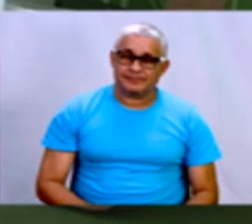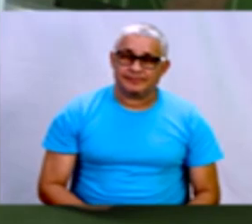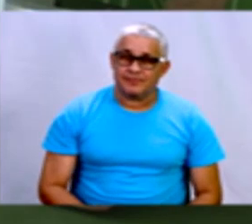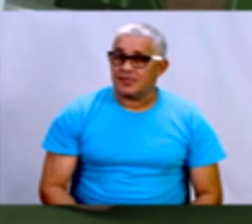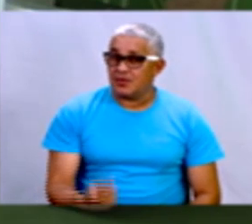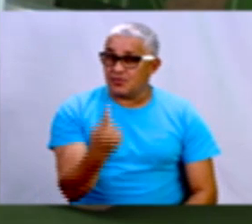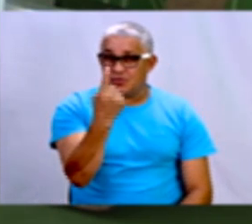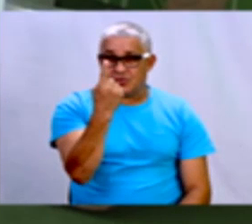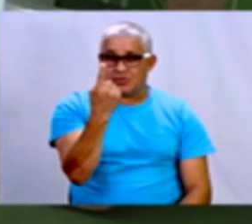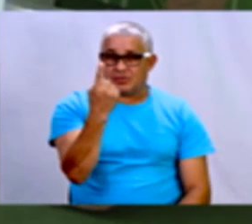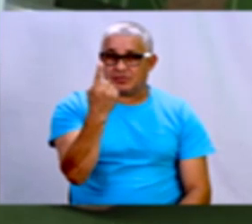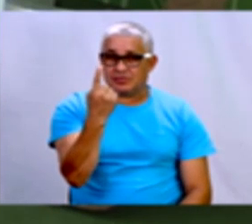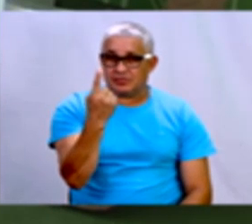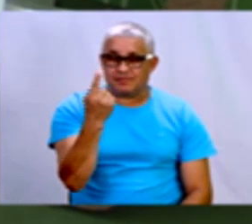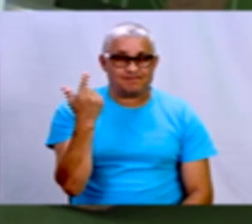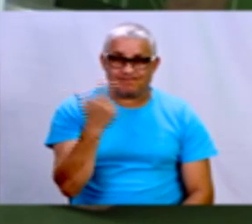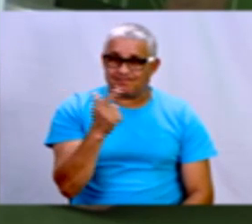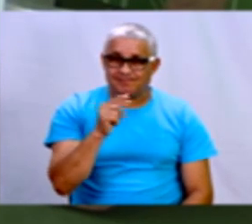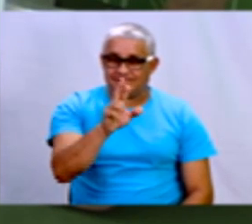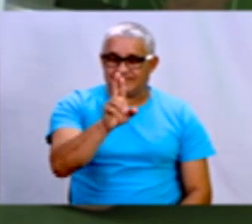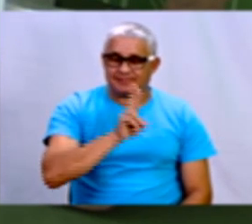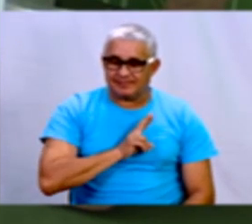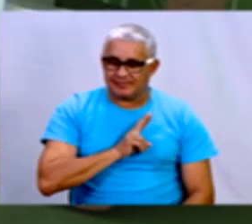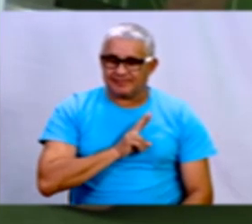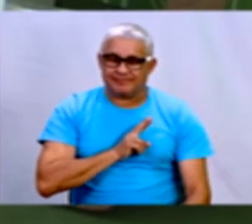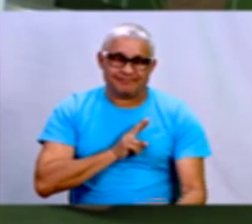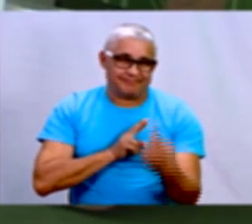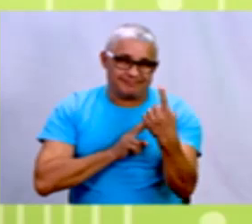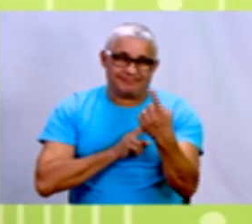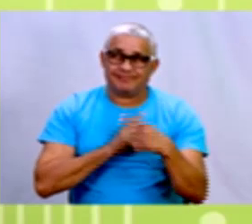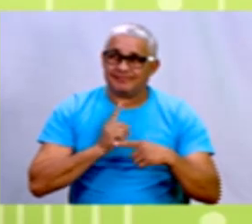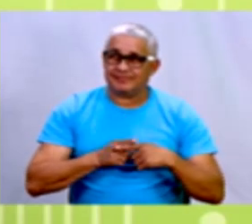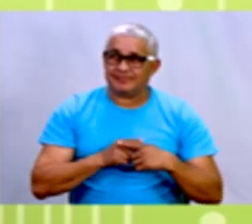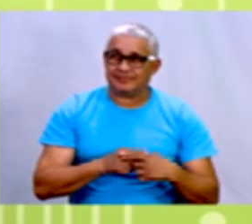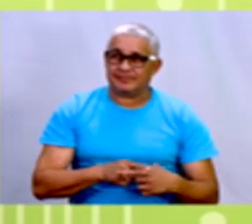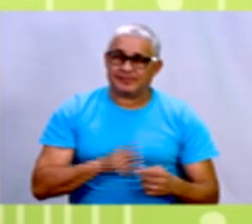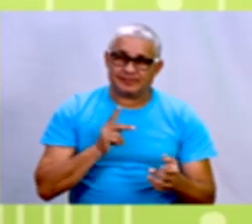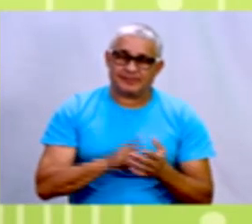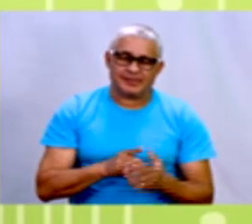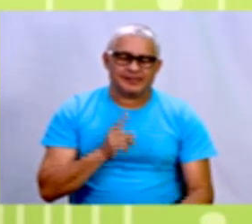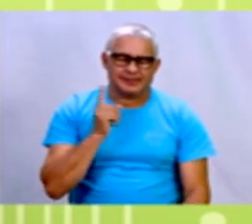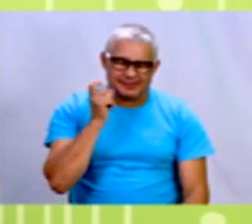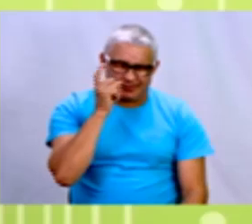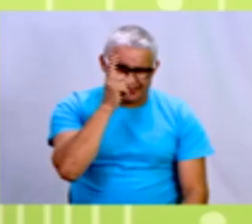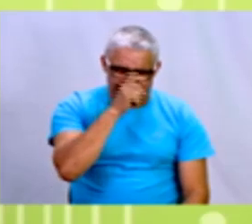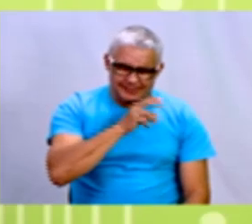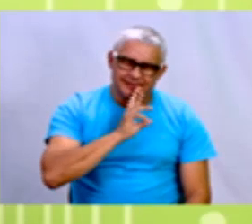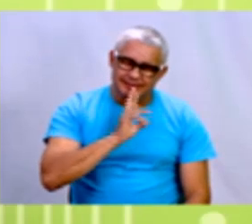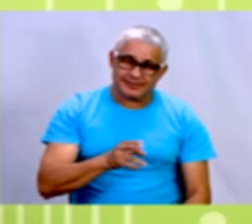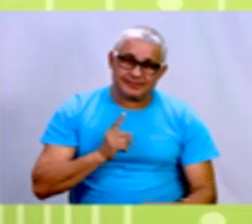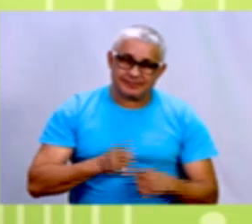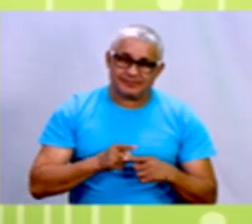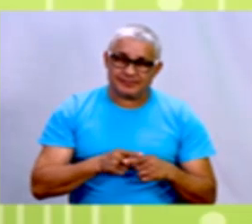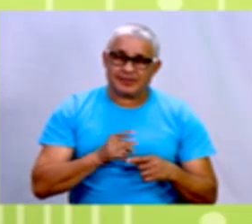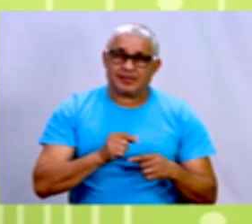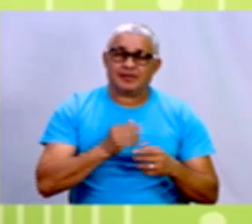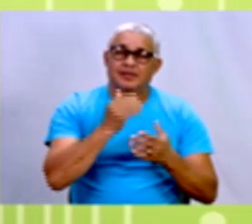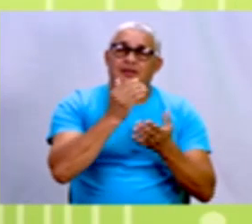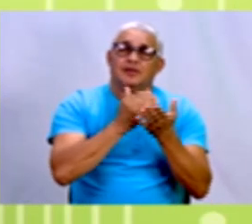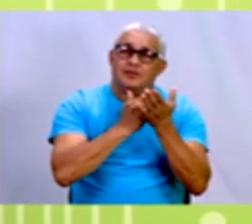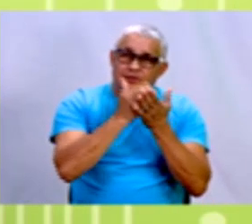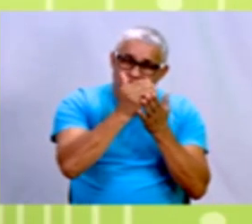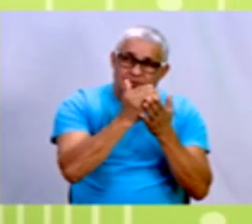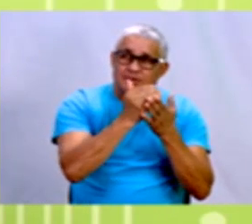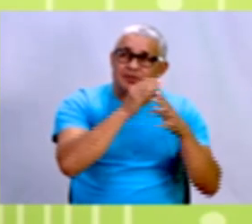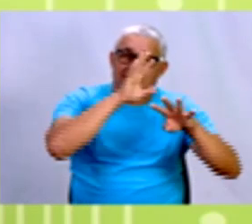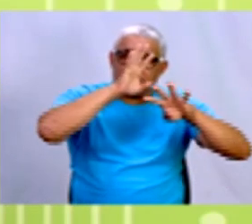foi a única que nós não tivemos nenhuma resposta. É que, na verdade, fica um pouco complicado de dar resposta, porque é a formação de uma tabela, né? Por isso que eu até pedi